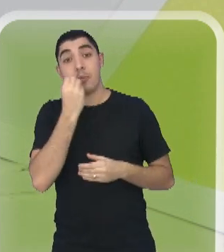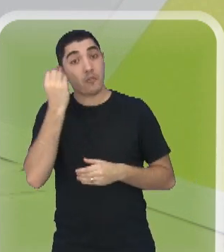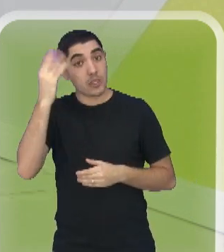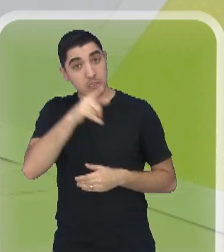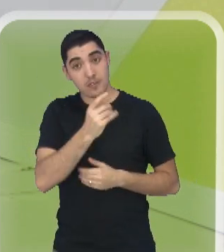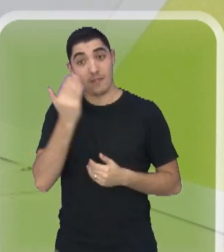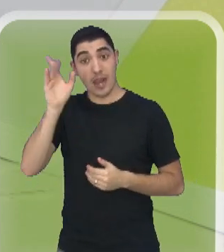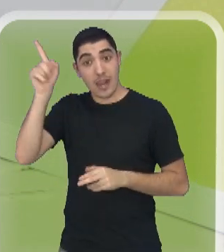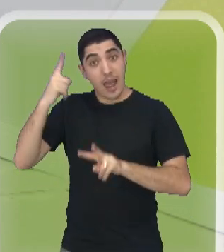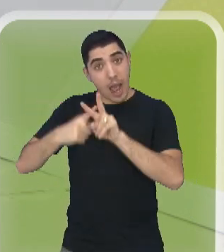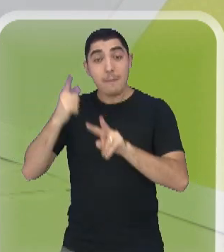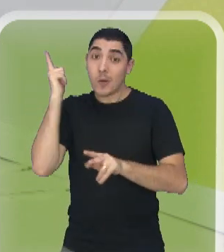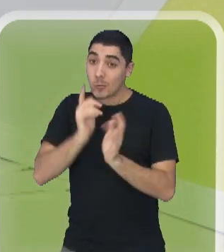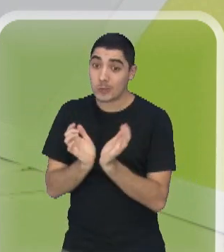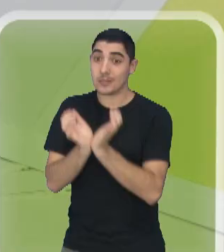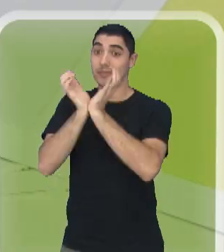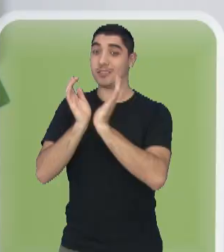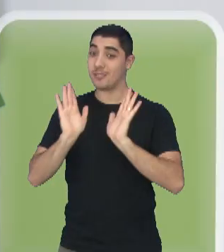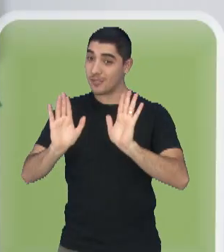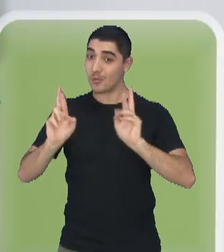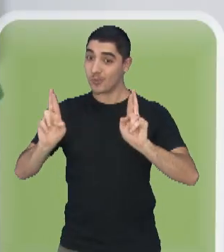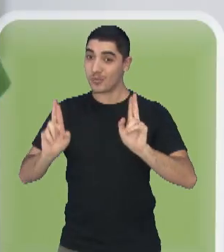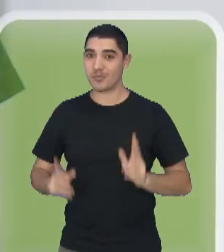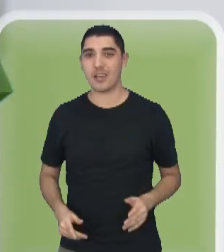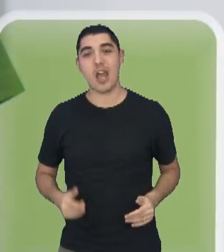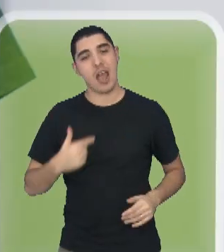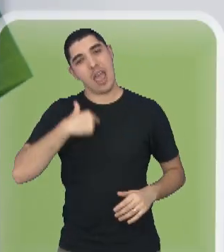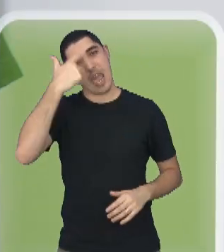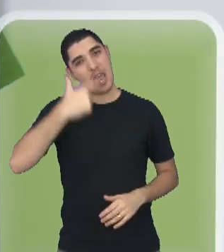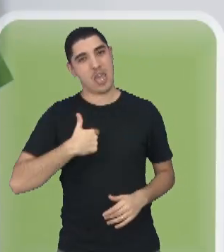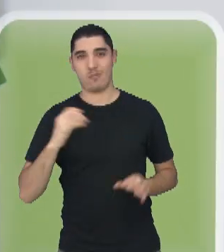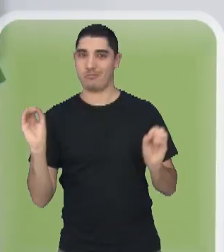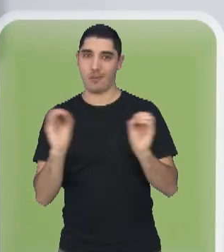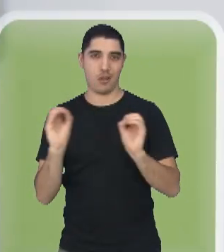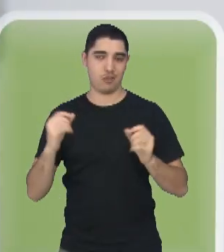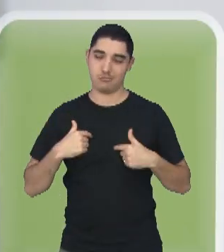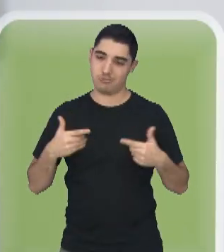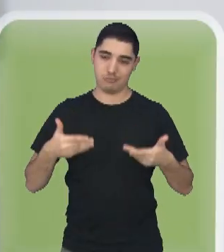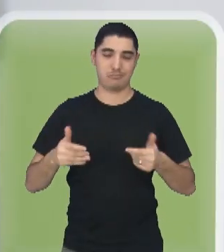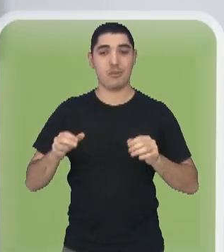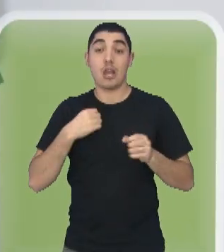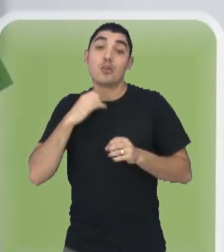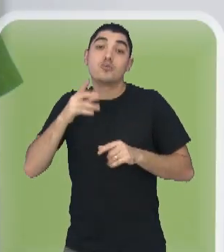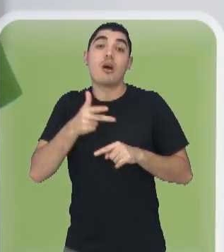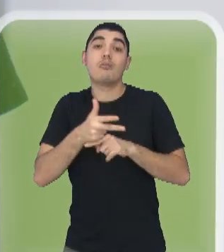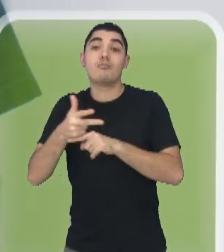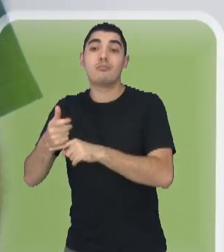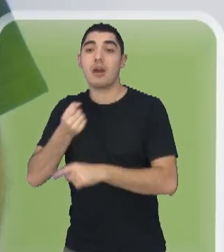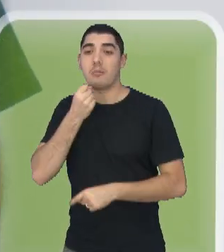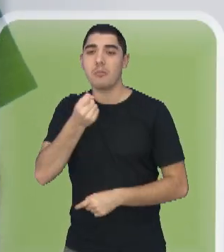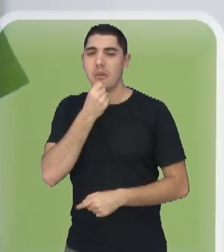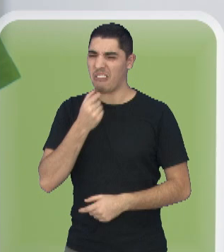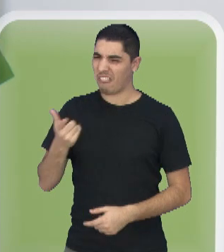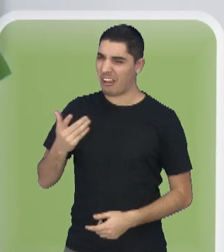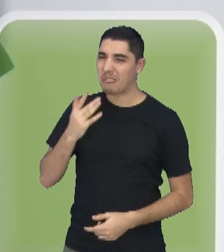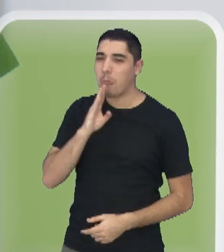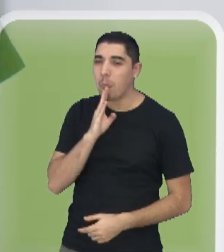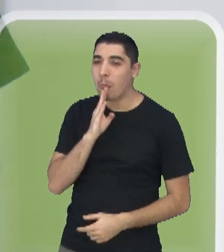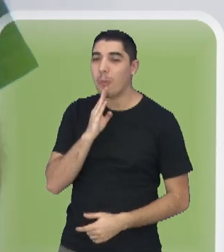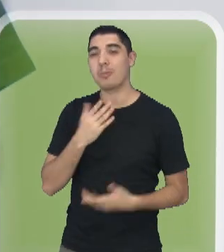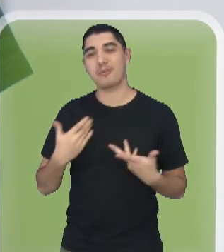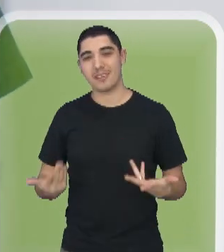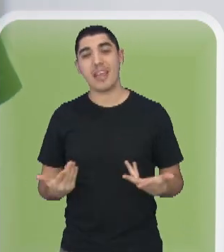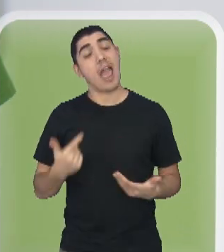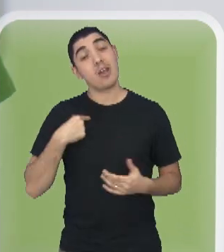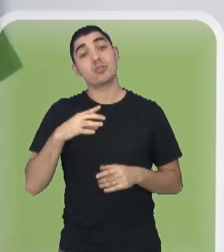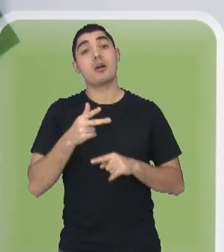Capivari. Traz o título para nós, Brunão. Como eu disse, eu não jogo, eu não escalo o time, eu só vou reportar o que acontece.